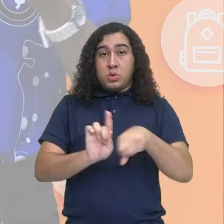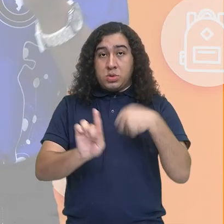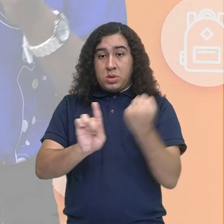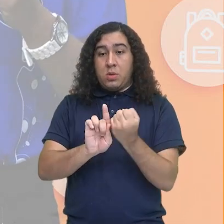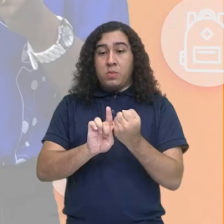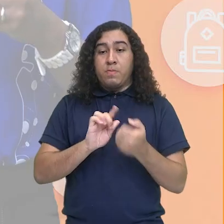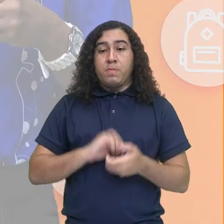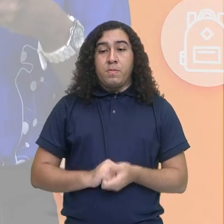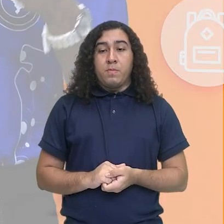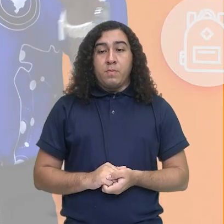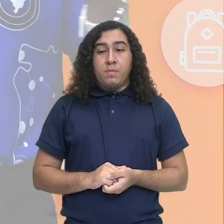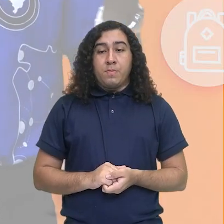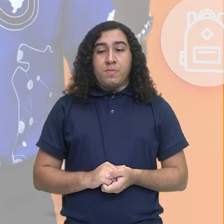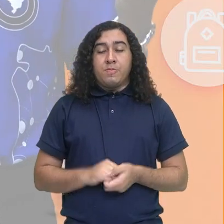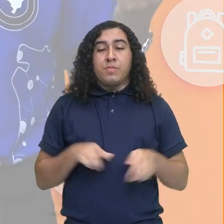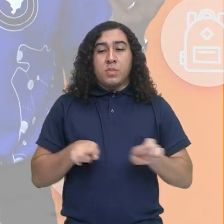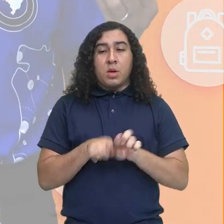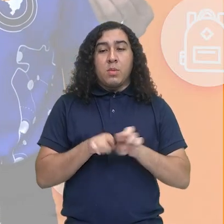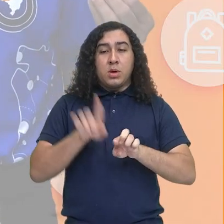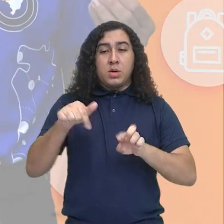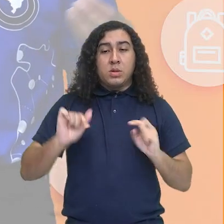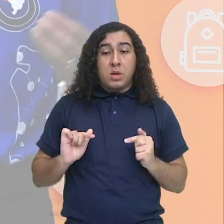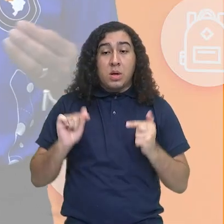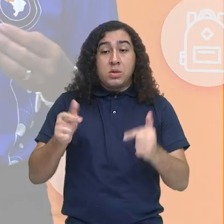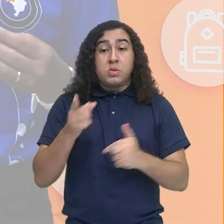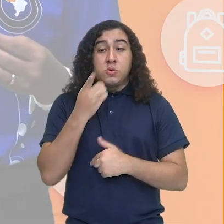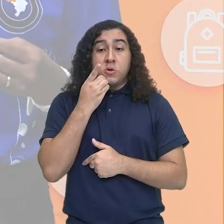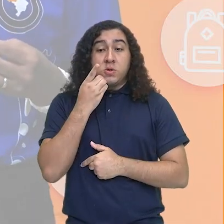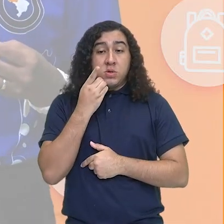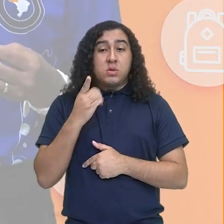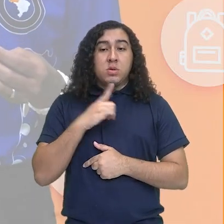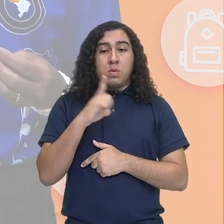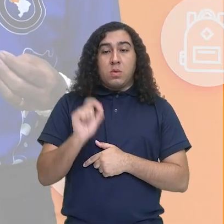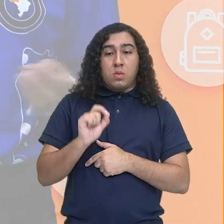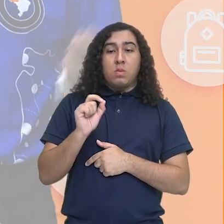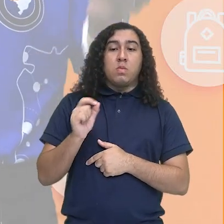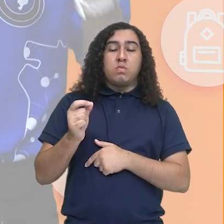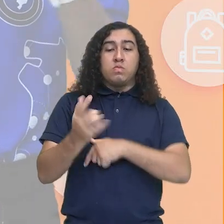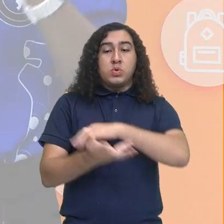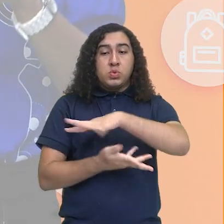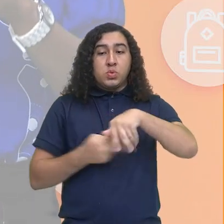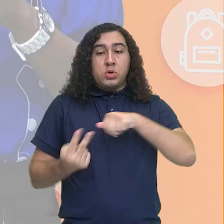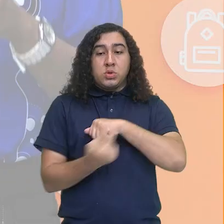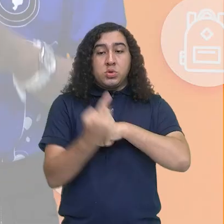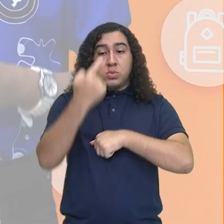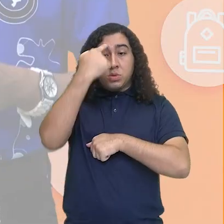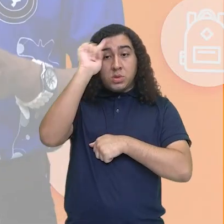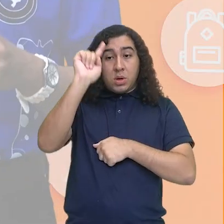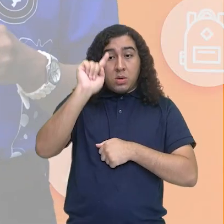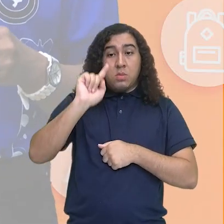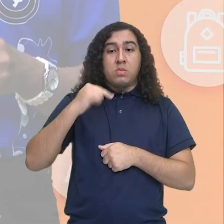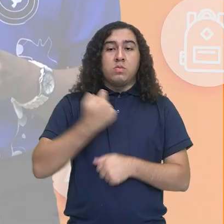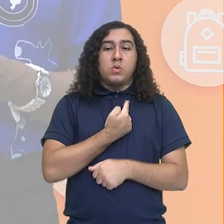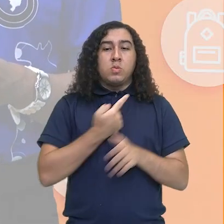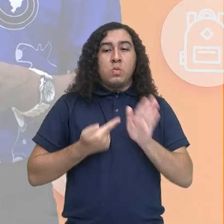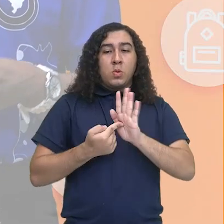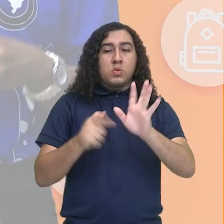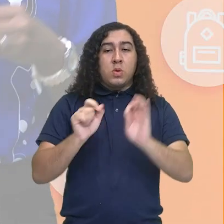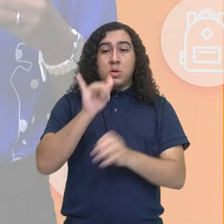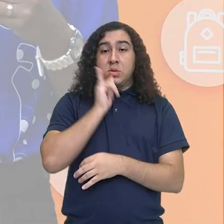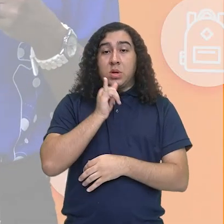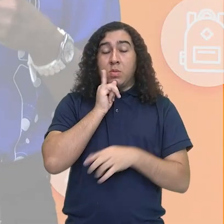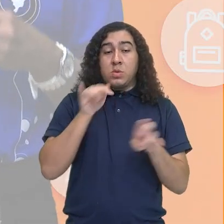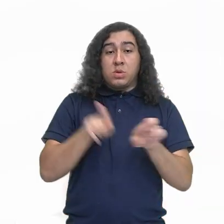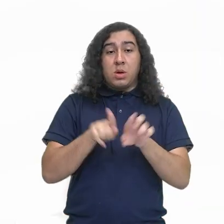sociedade. E entre esses atos diários em que se misturam o sagrado e o profano, nós trazemos os